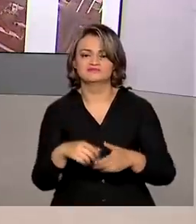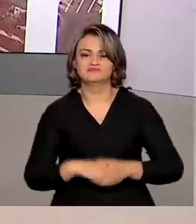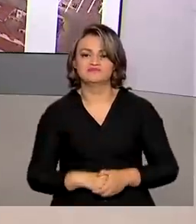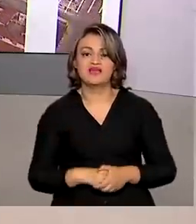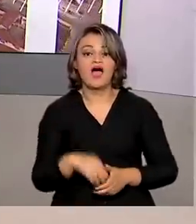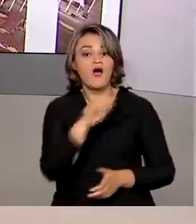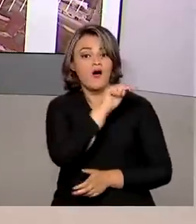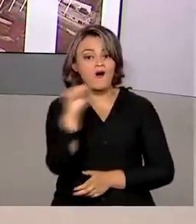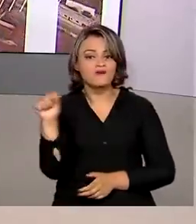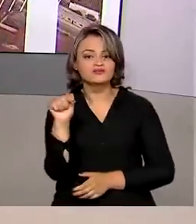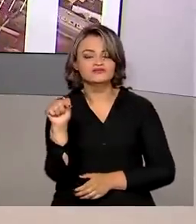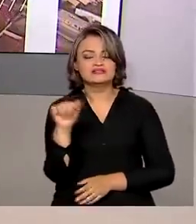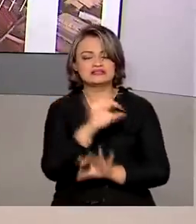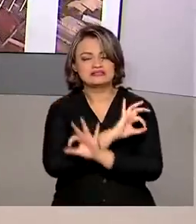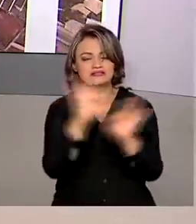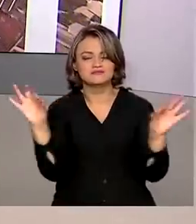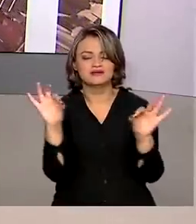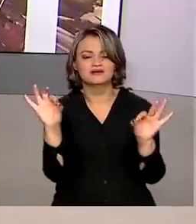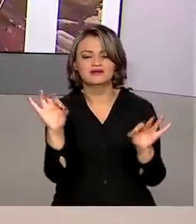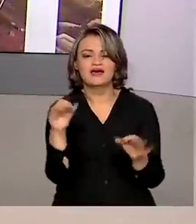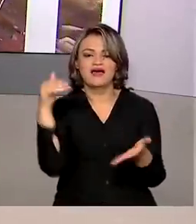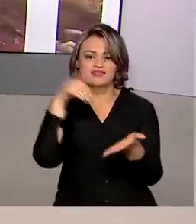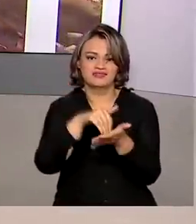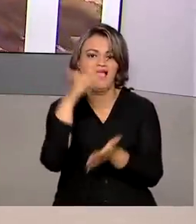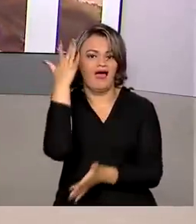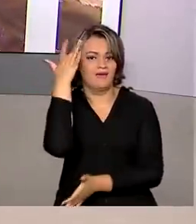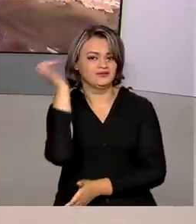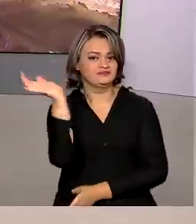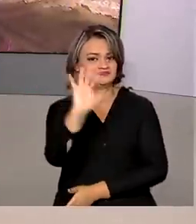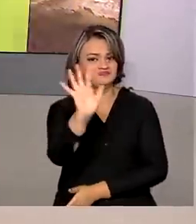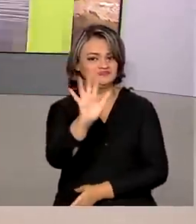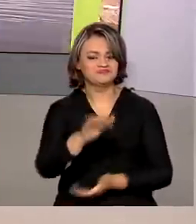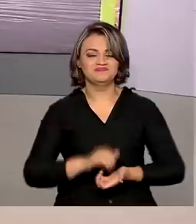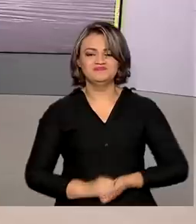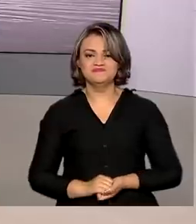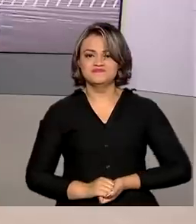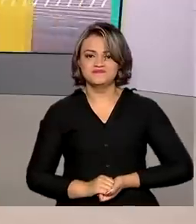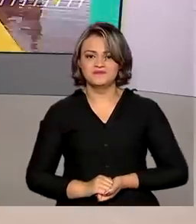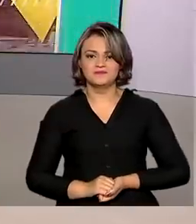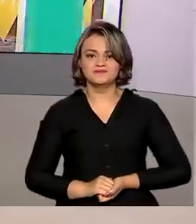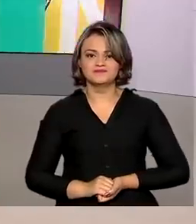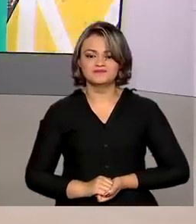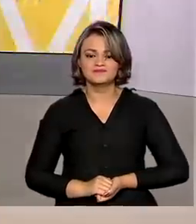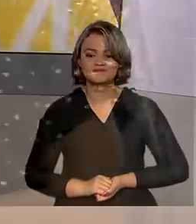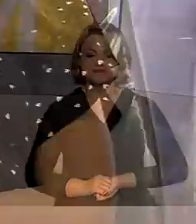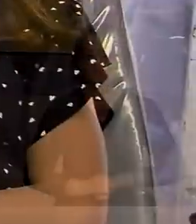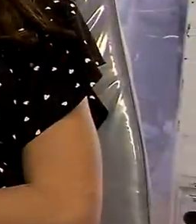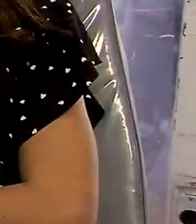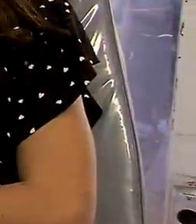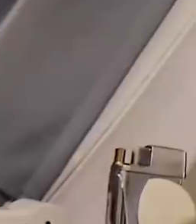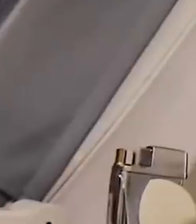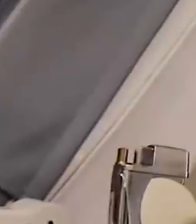uma ótima semana o início de semana para você e a gente volta a se encontrar amanhã tchau tchau